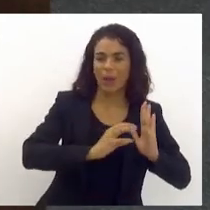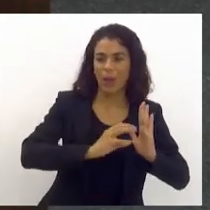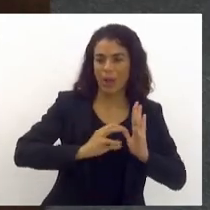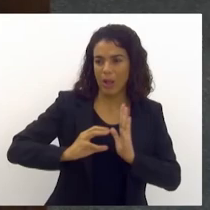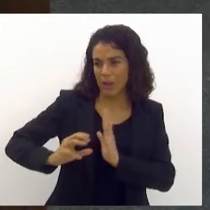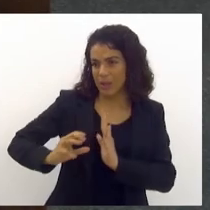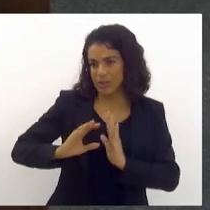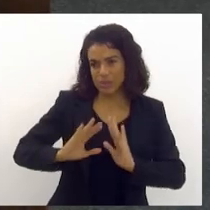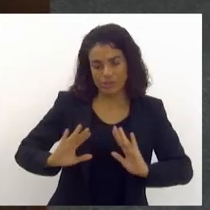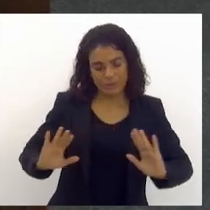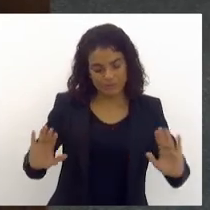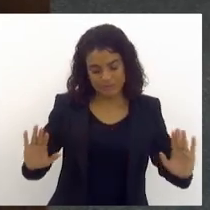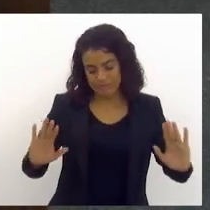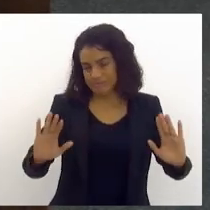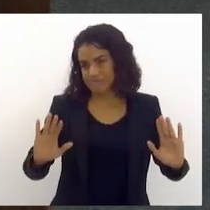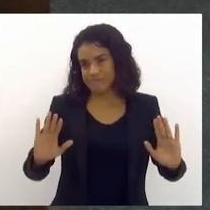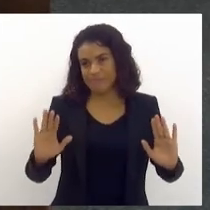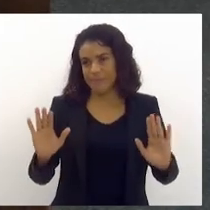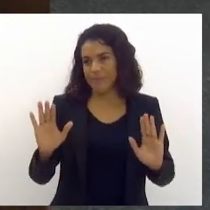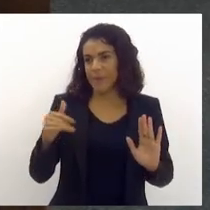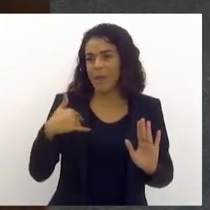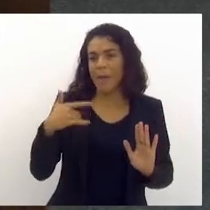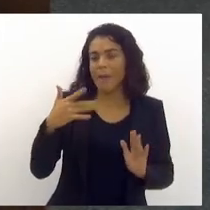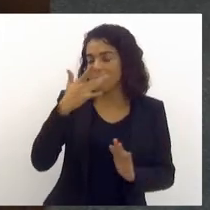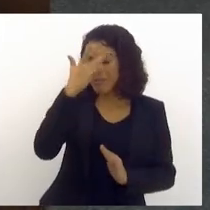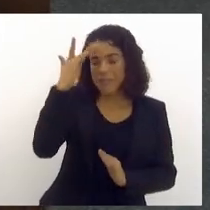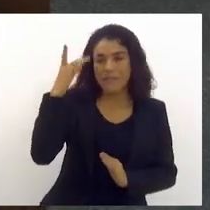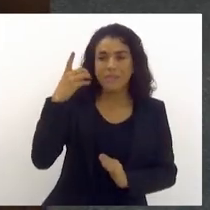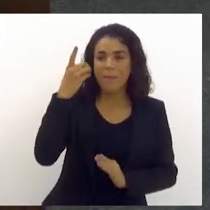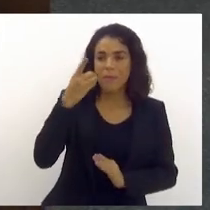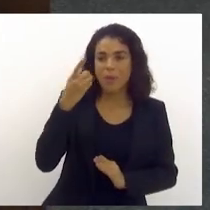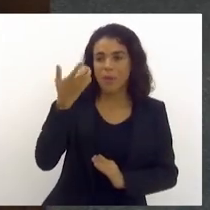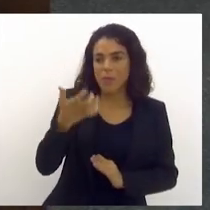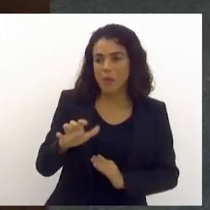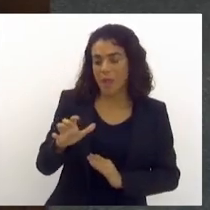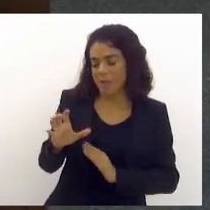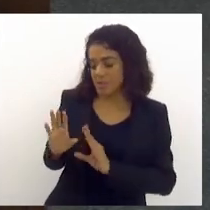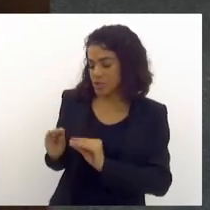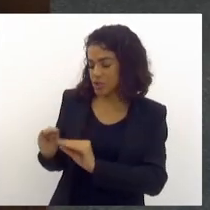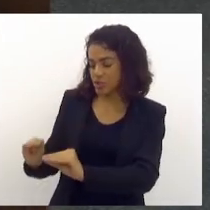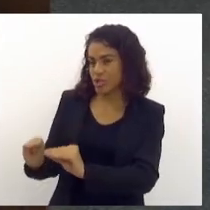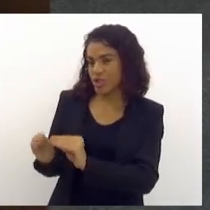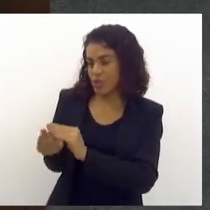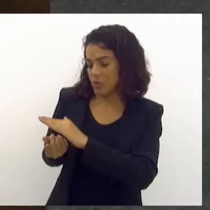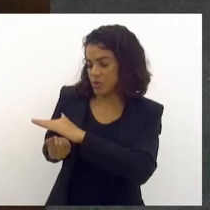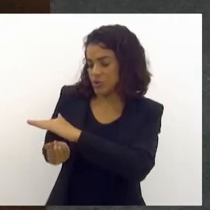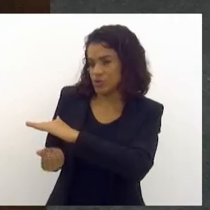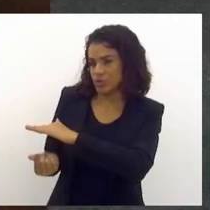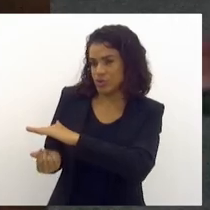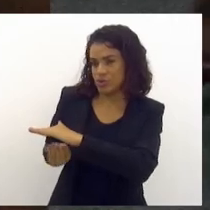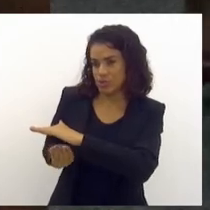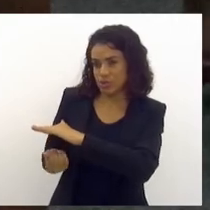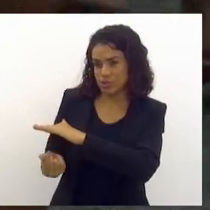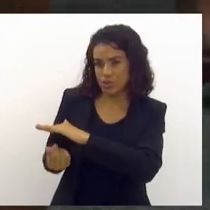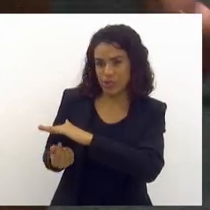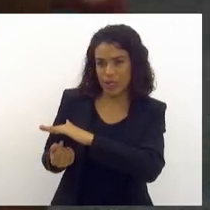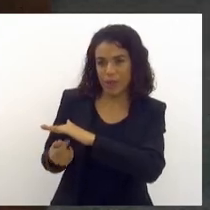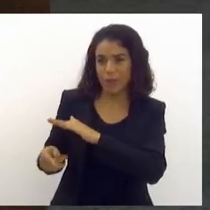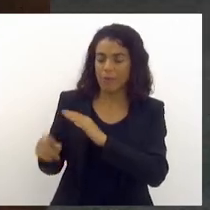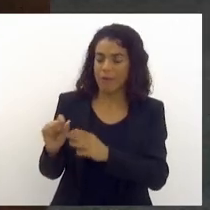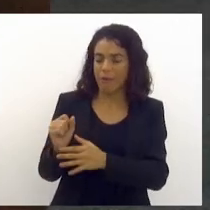deputado quer ir lá e mexer num fundo que é fundo garantidor de políticas